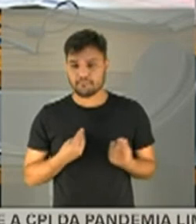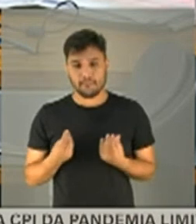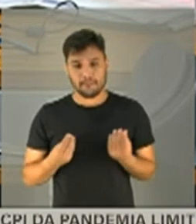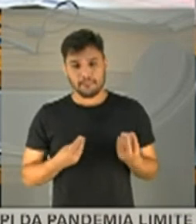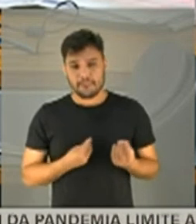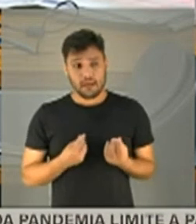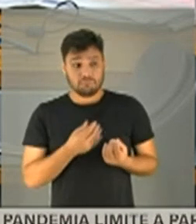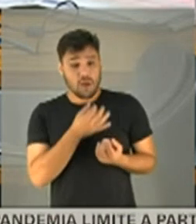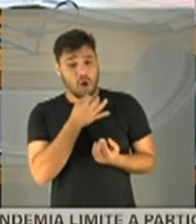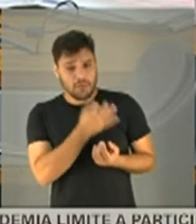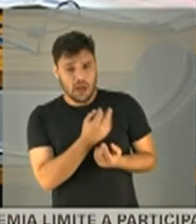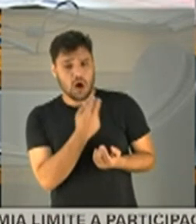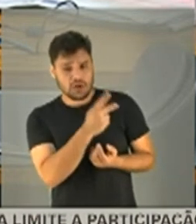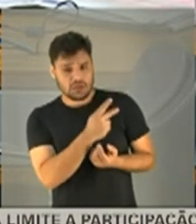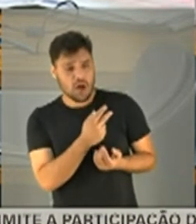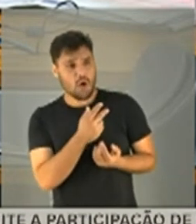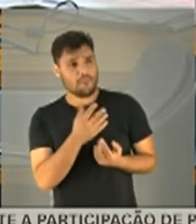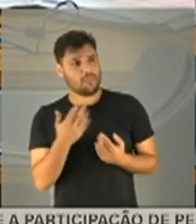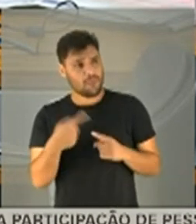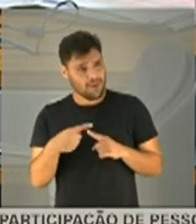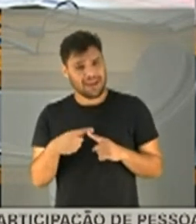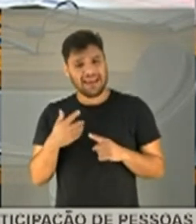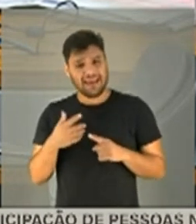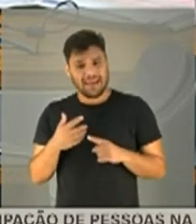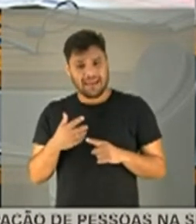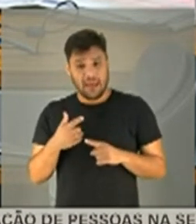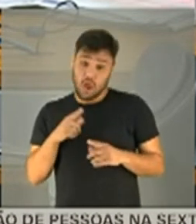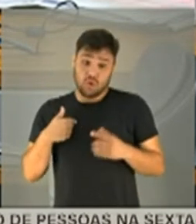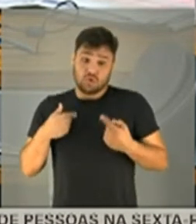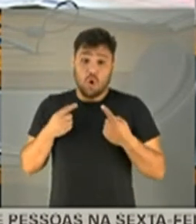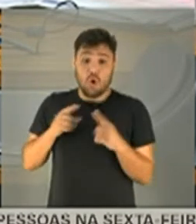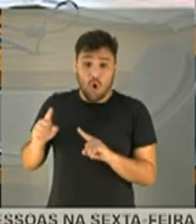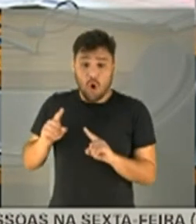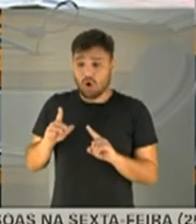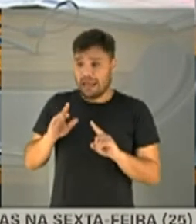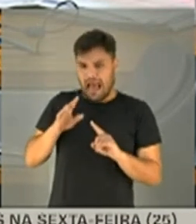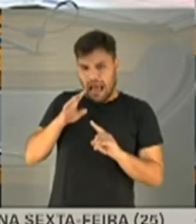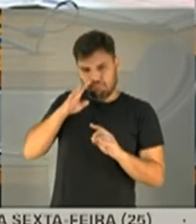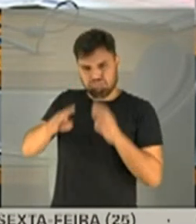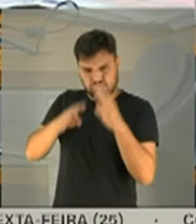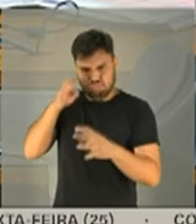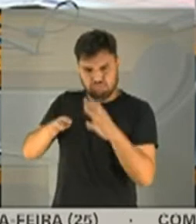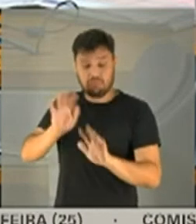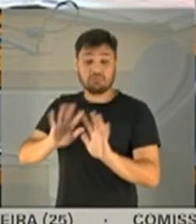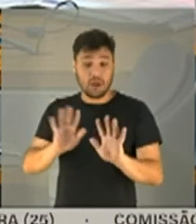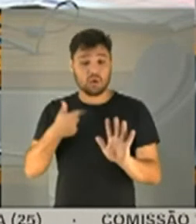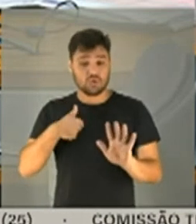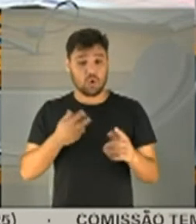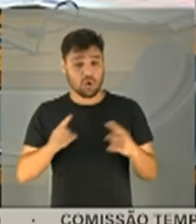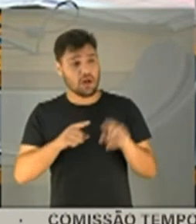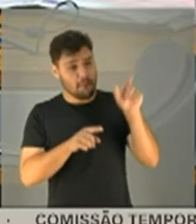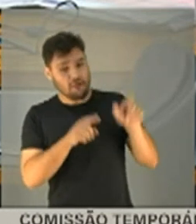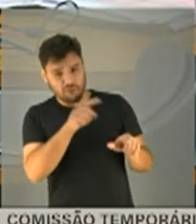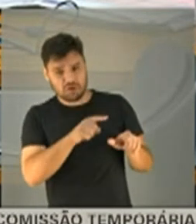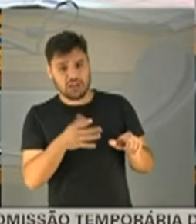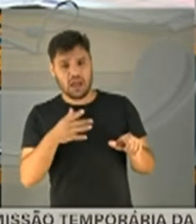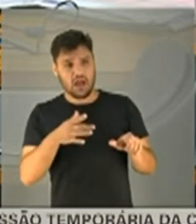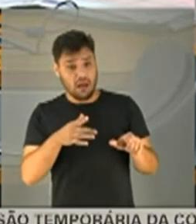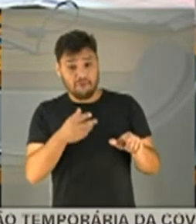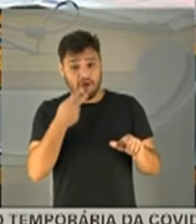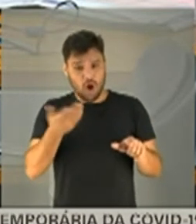que nas suas falas, pelos ataques, e eu repudio qualquer tipo de ataque, e o senhor falou que recebeu